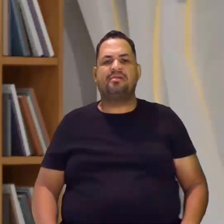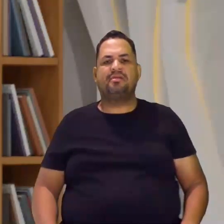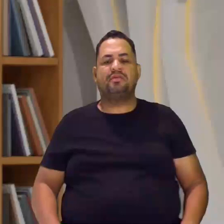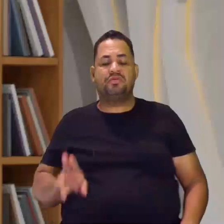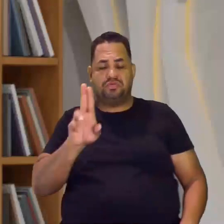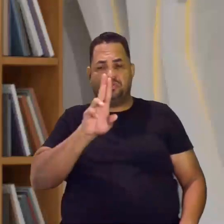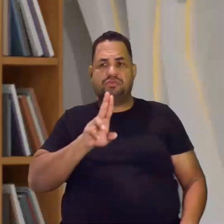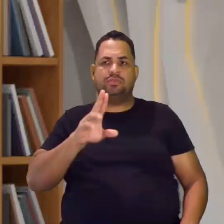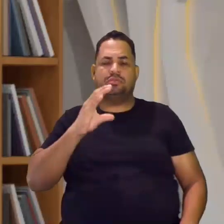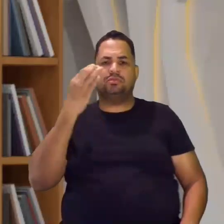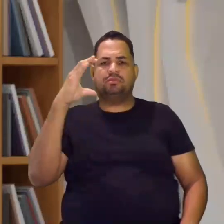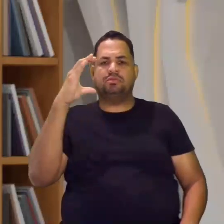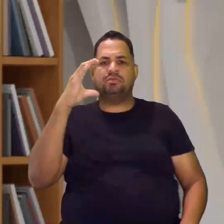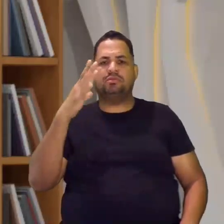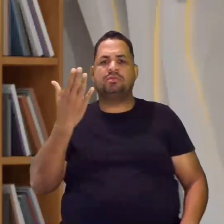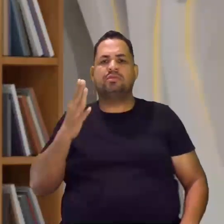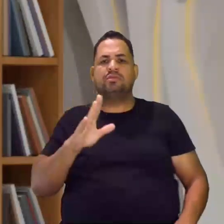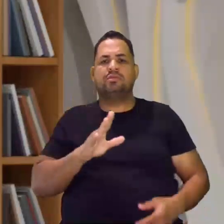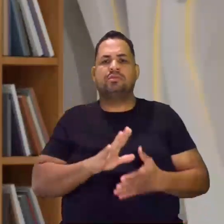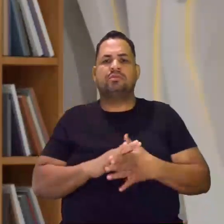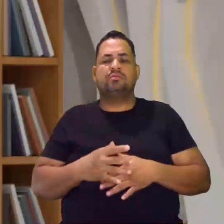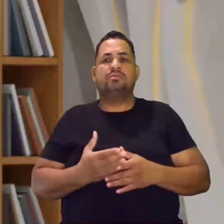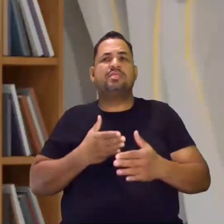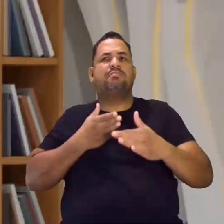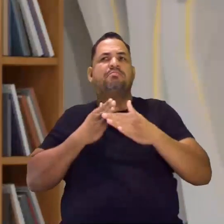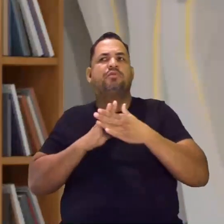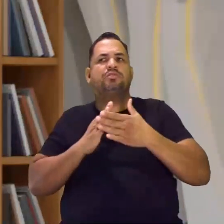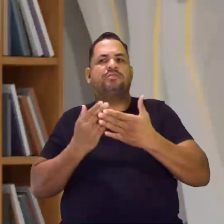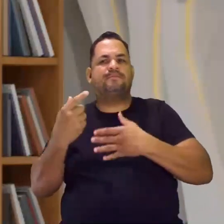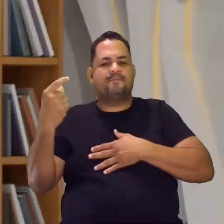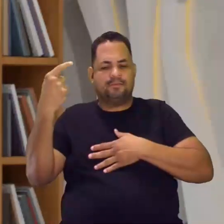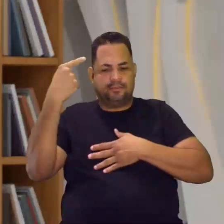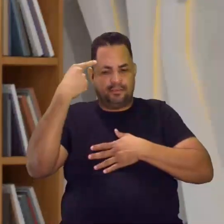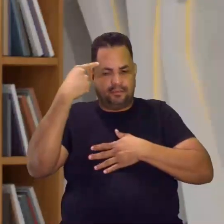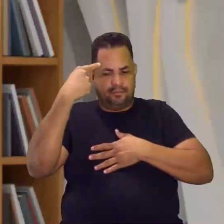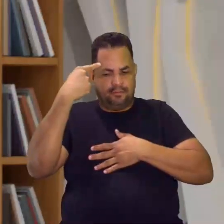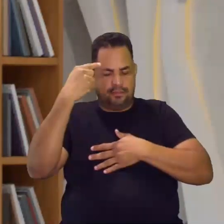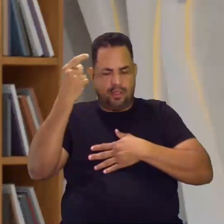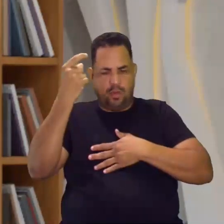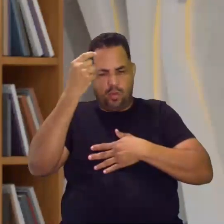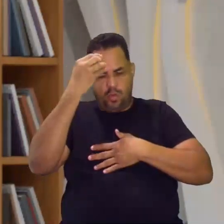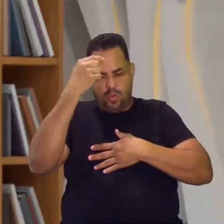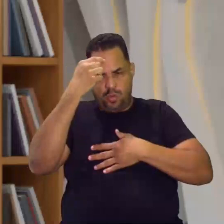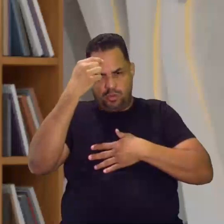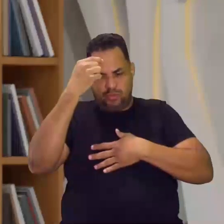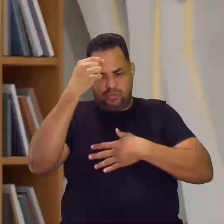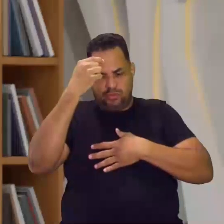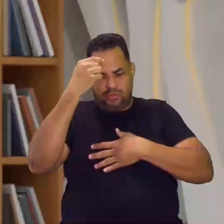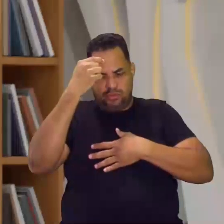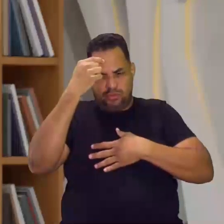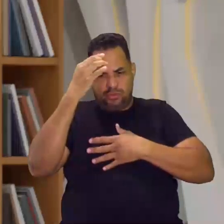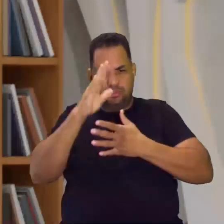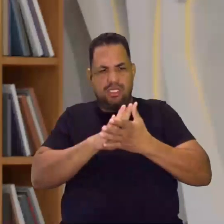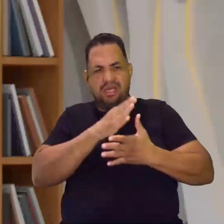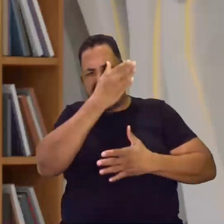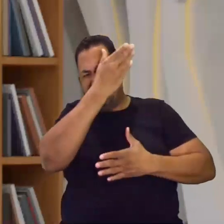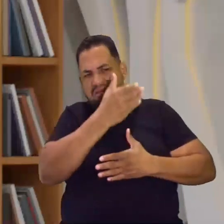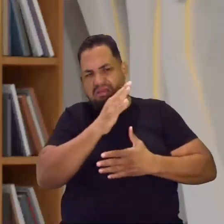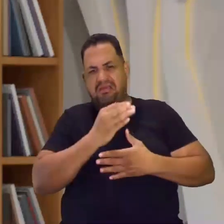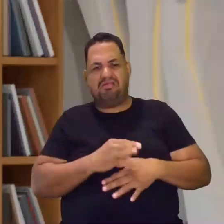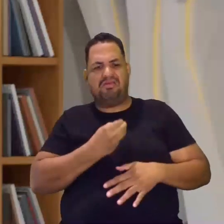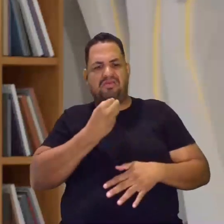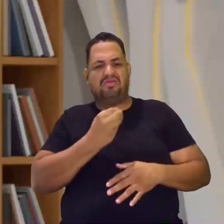usaram a ciência e através de ir para a consciência das pessoas. Né? Olha, eles são pessoas, eles são